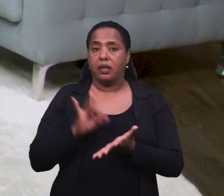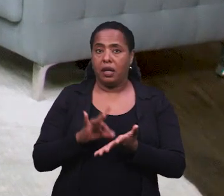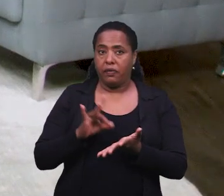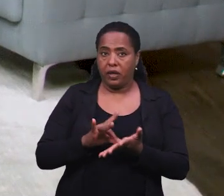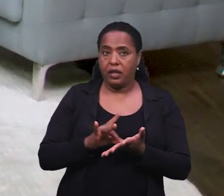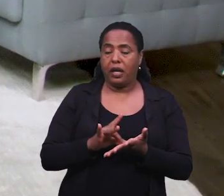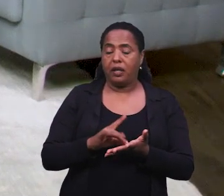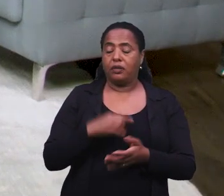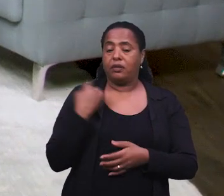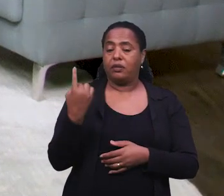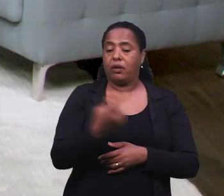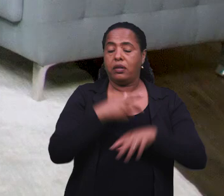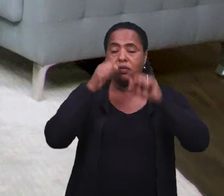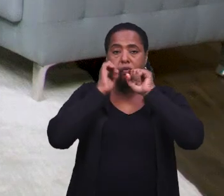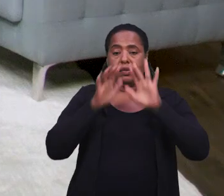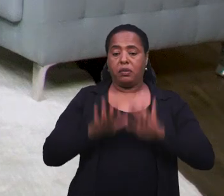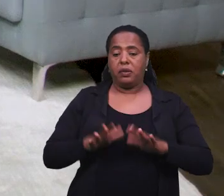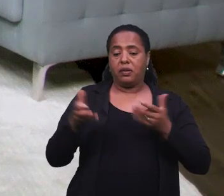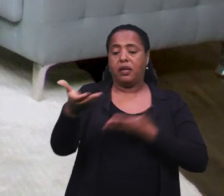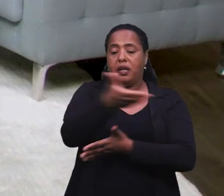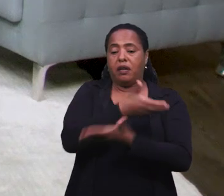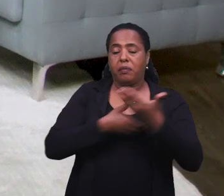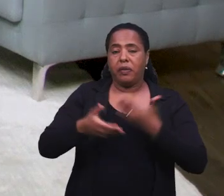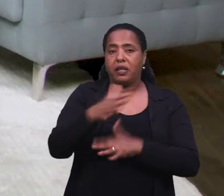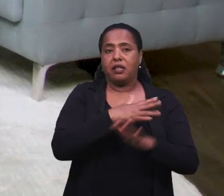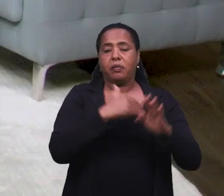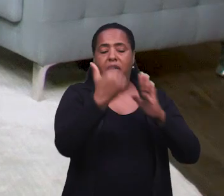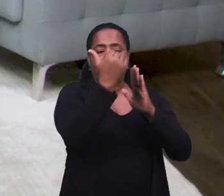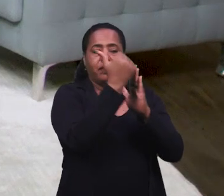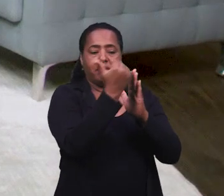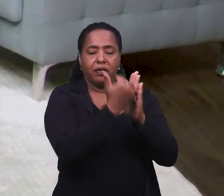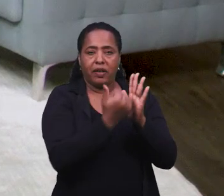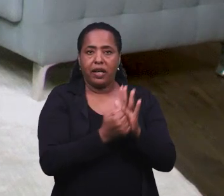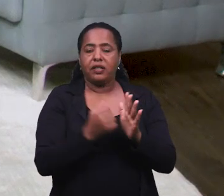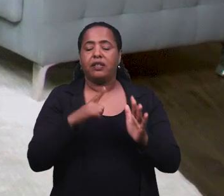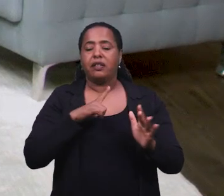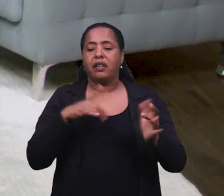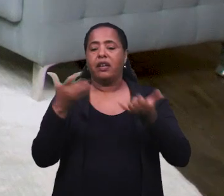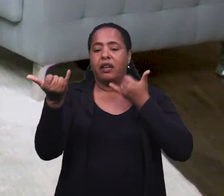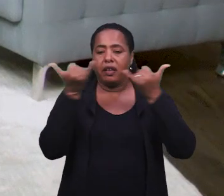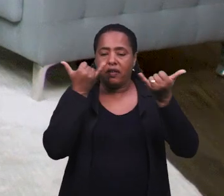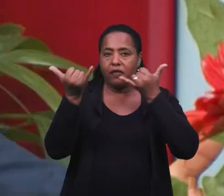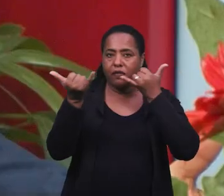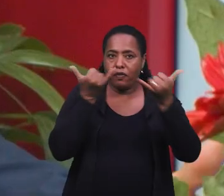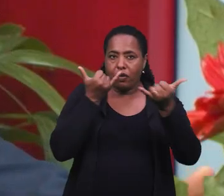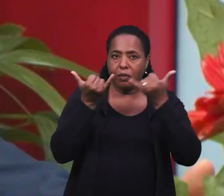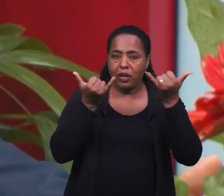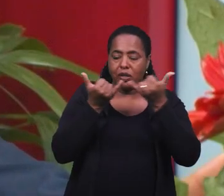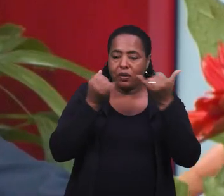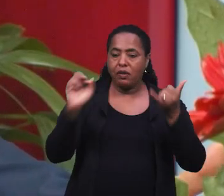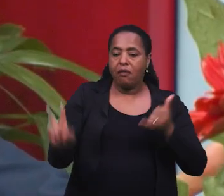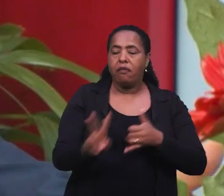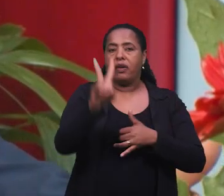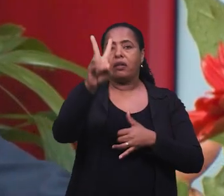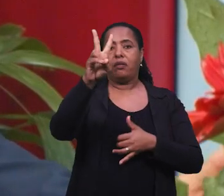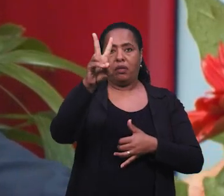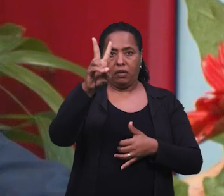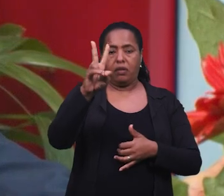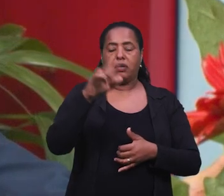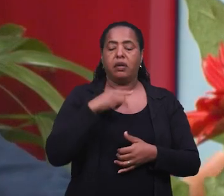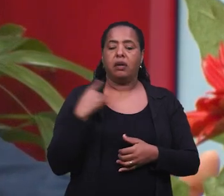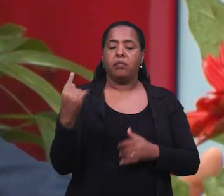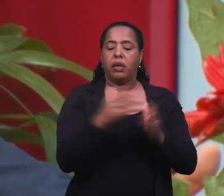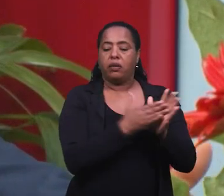dessa edição, e que bênção é ter o pastor Gedair aqui, e volte sempre, pastor Gedair. Amém, pastor Abel. Na verdade, nós é